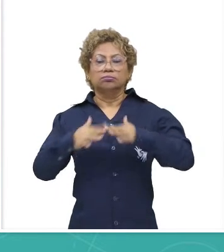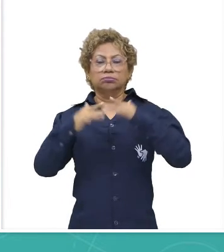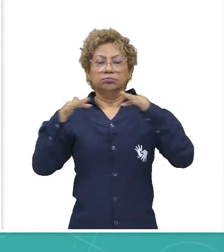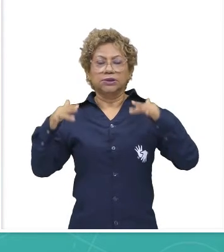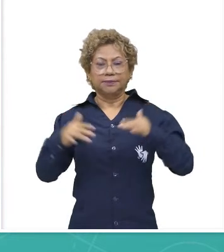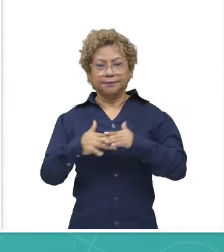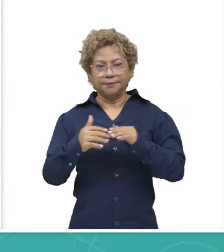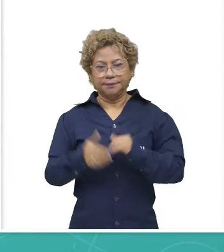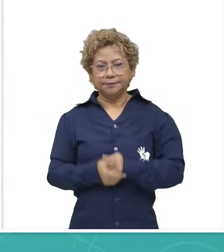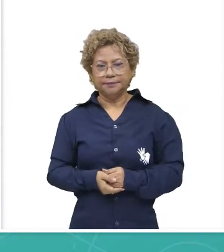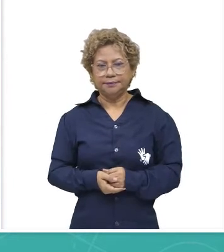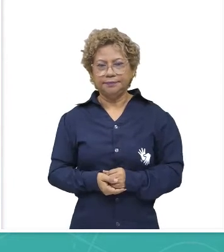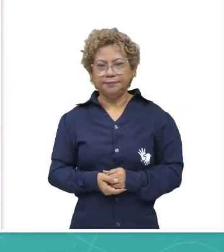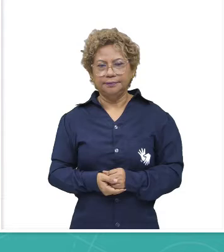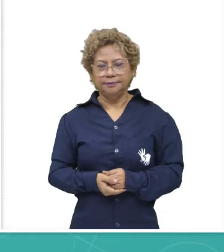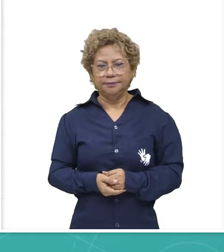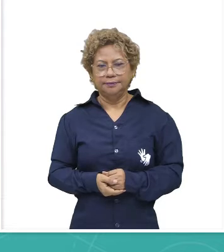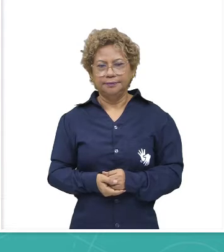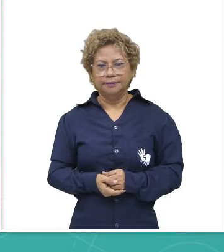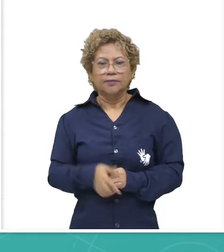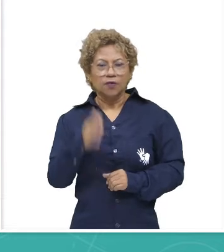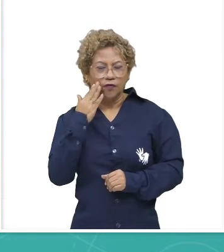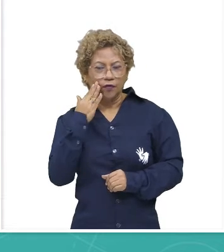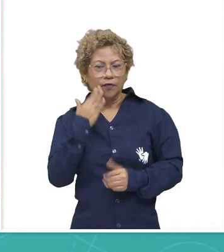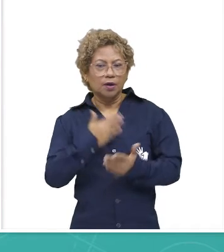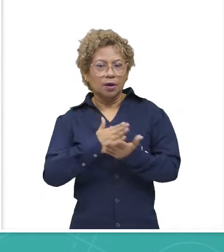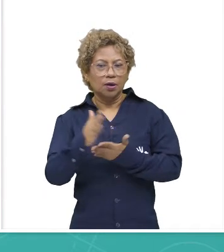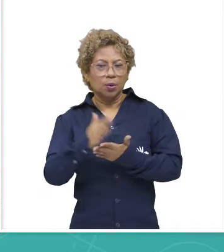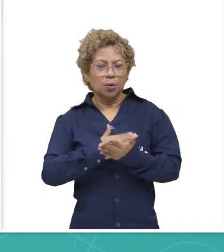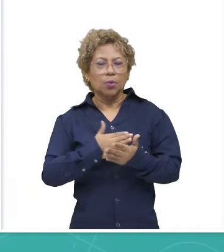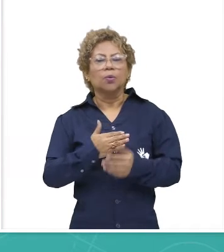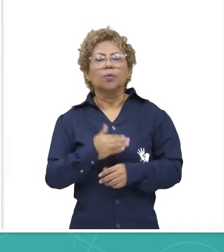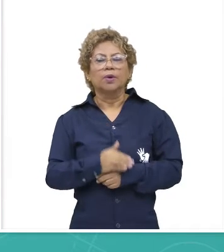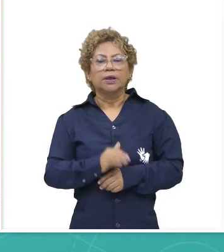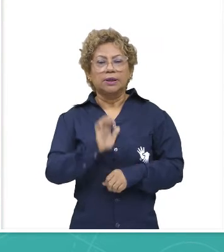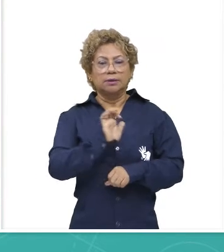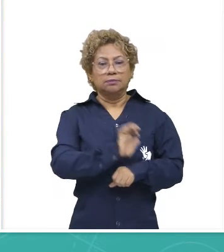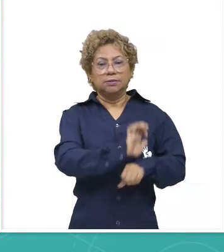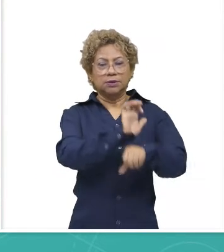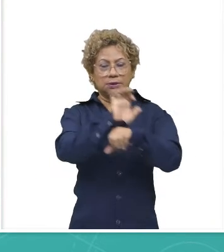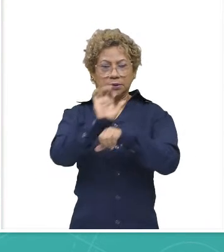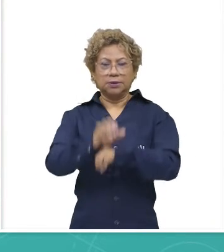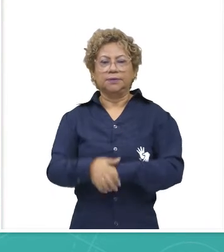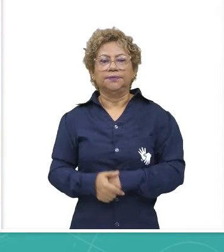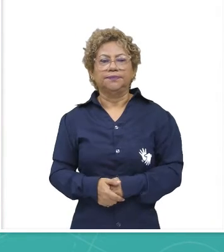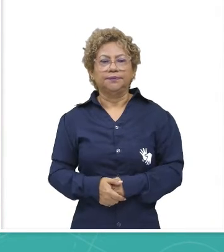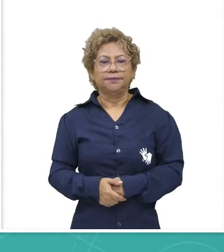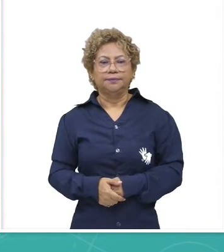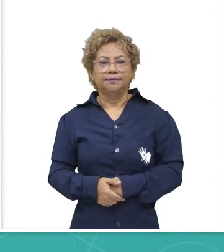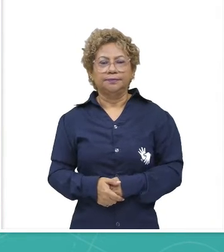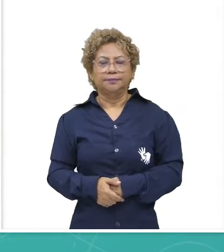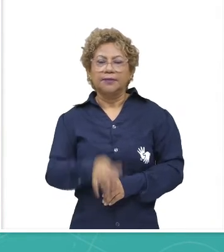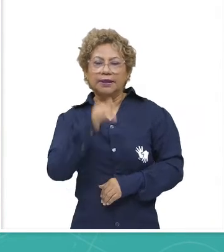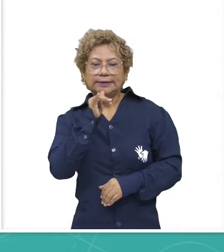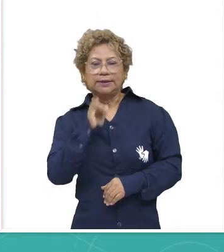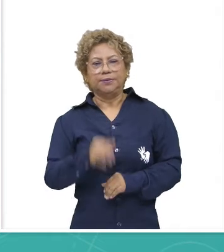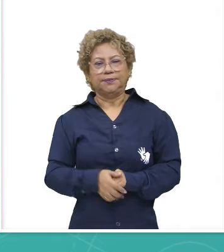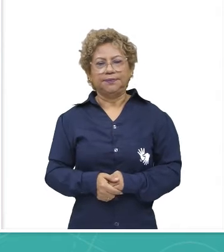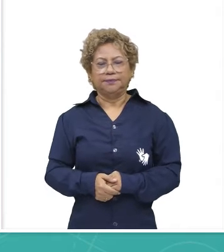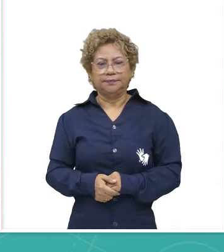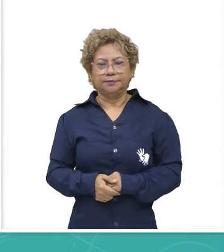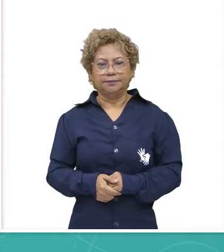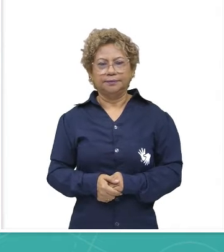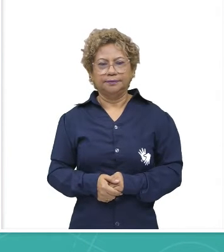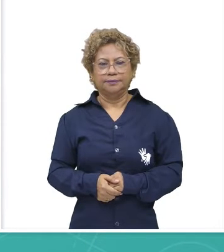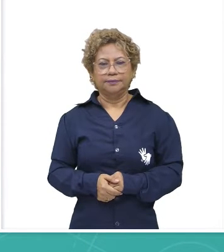altitude. Vamos lá ver aqui algumas cidades, as suas pressões e altitudes. Olhem aí, ó.